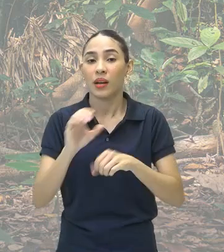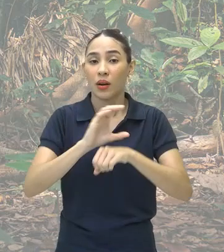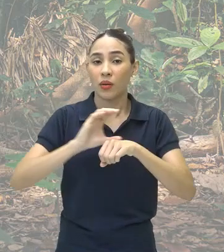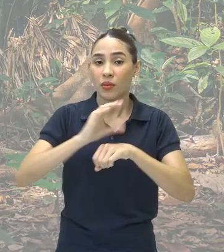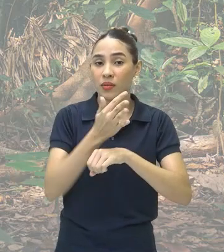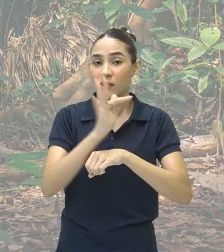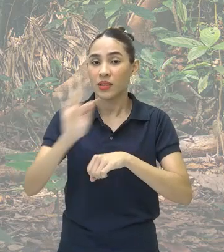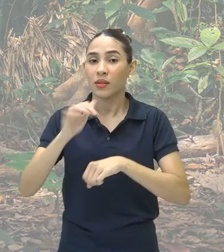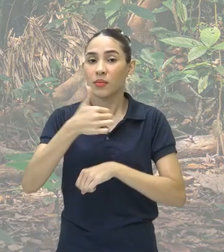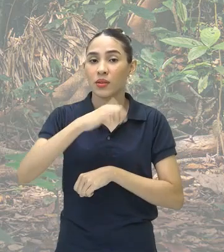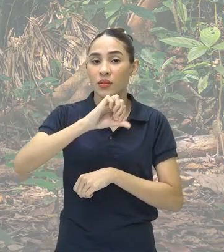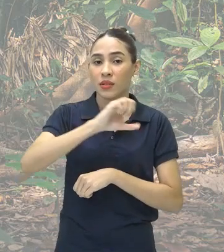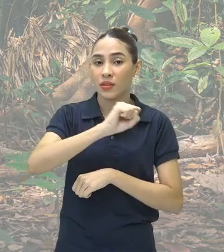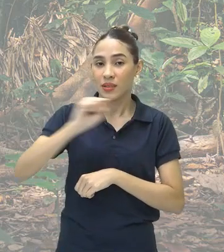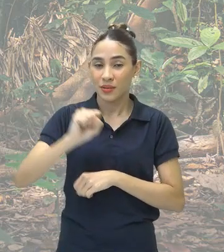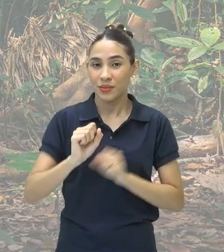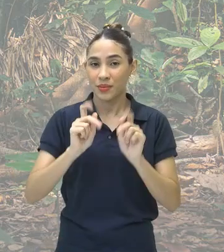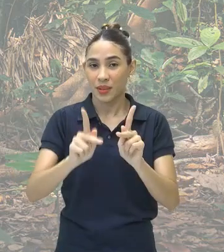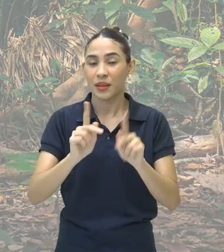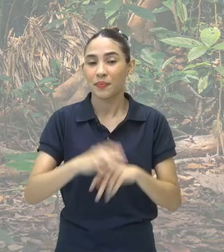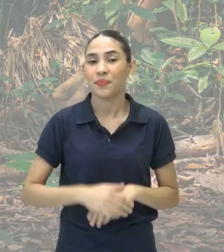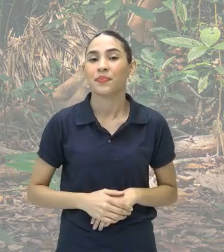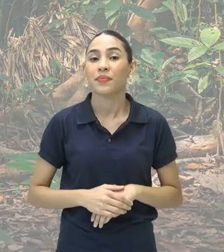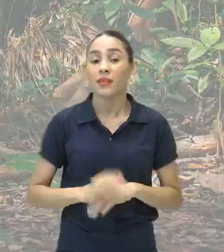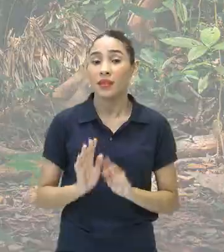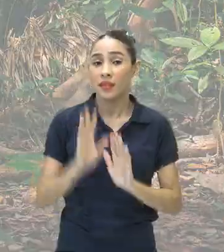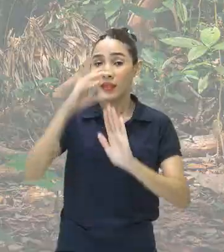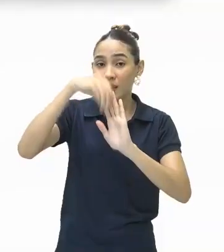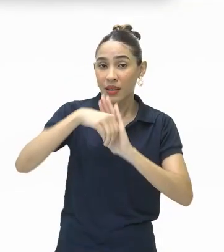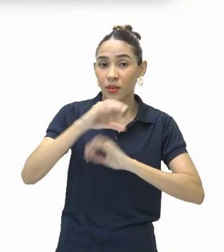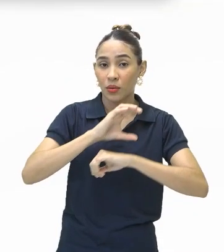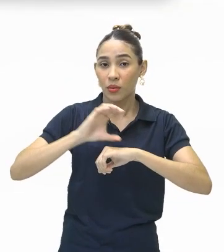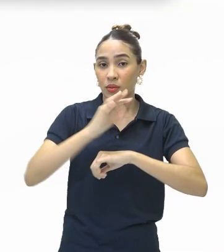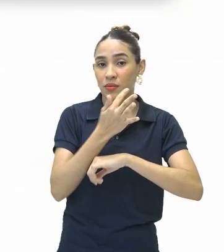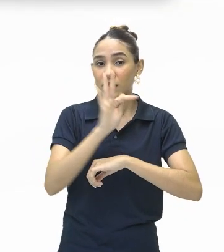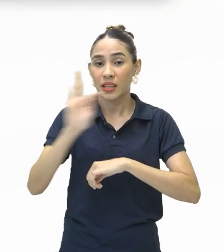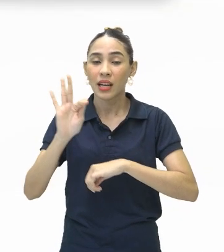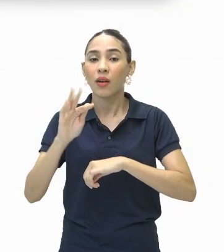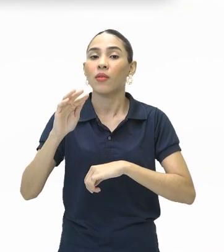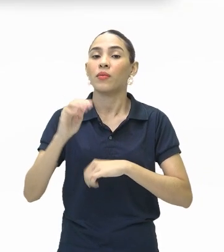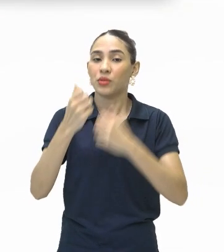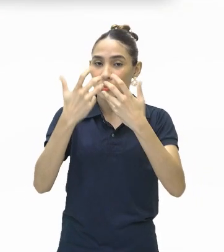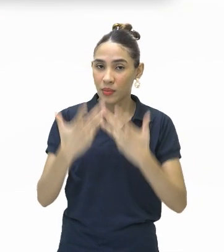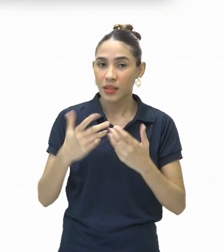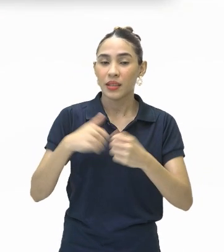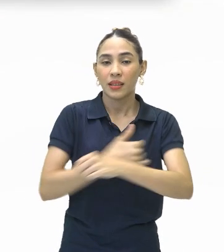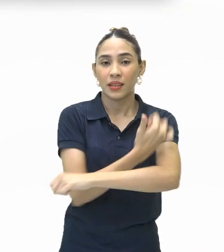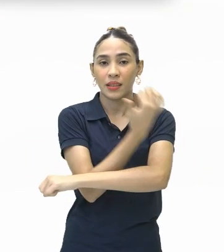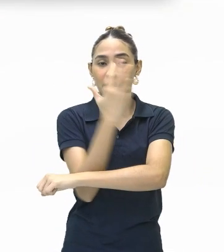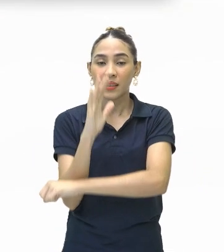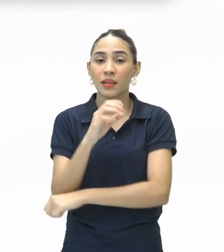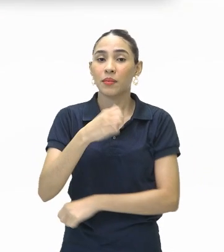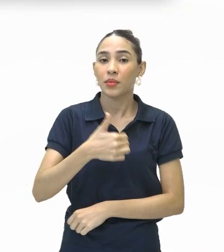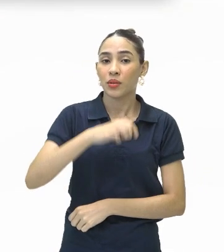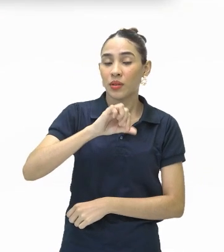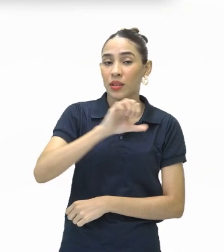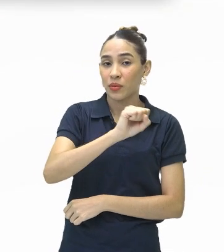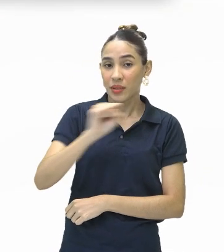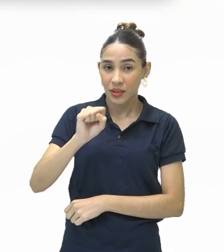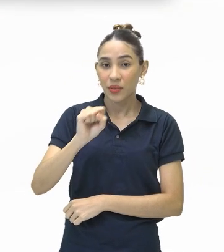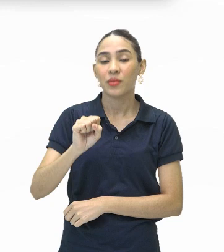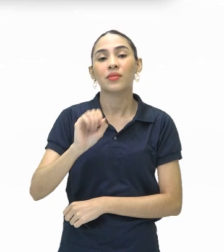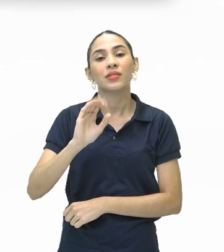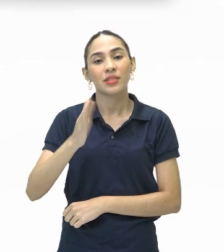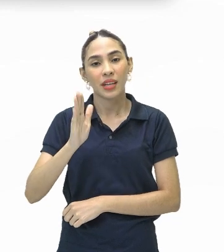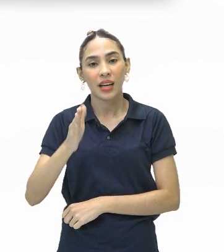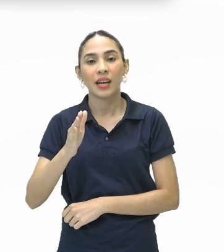Constituição de 1988, tá bom? Lá, nessa Constituição, fala sobre o meio ambiente. Olha só, lá em 1988, nós